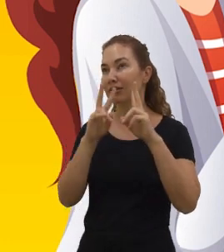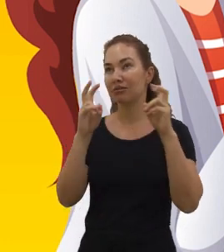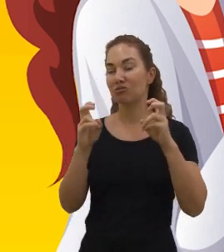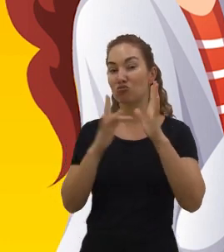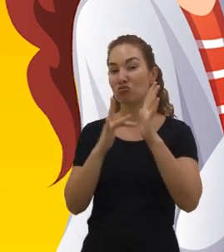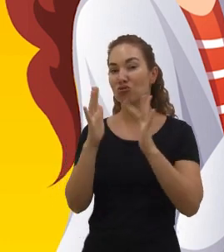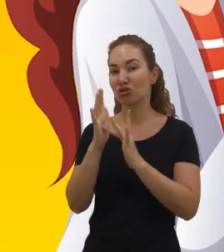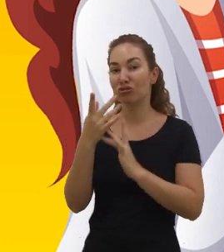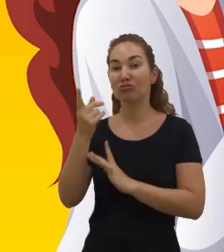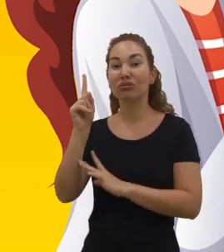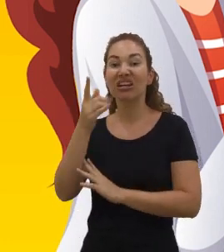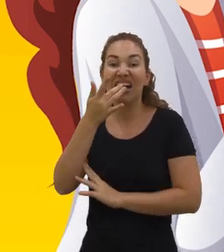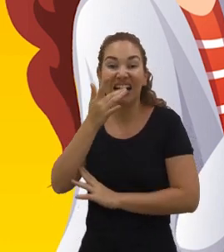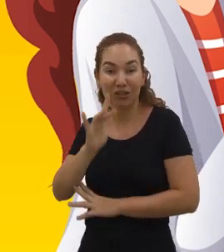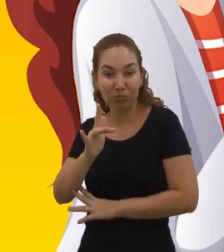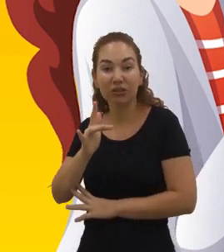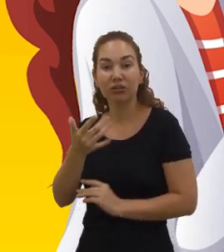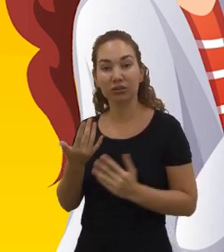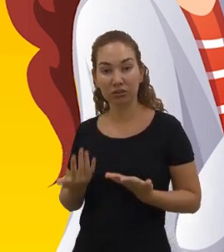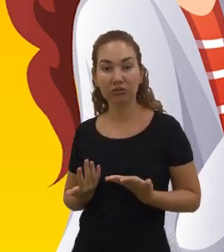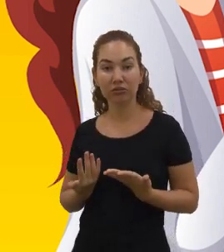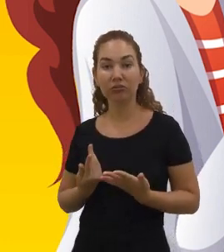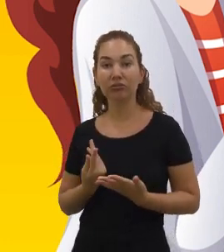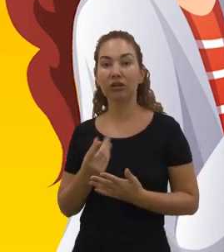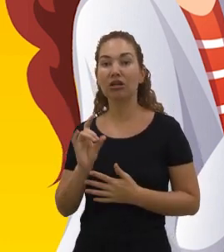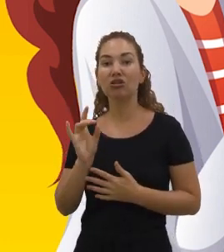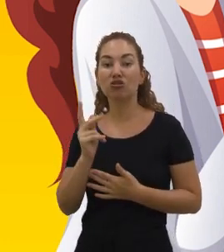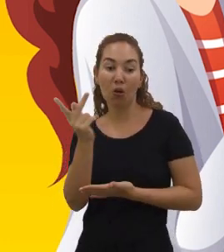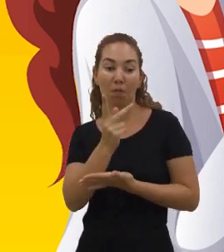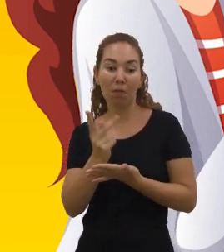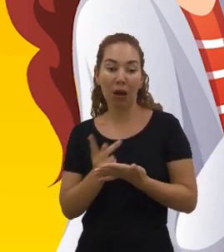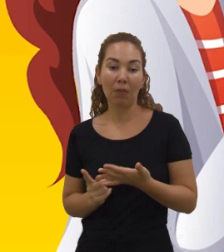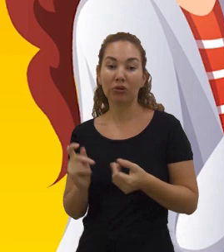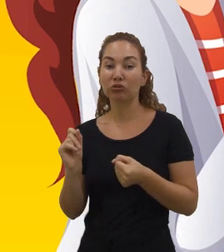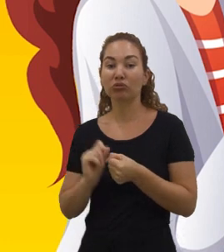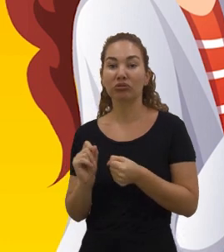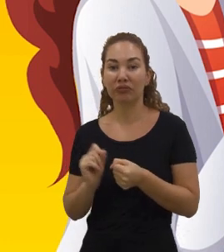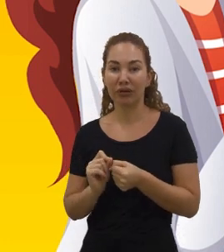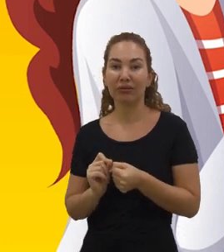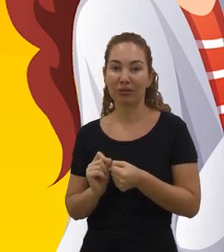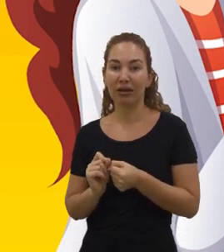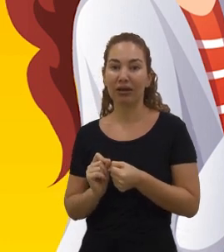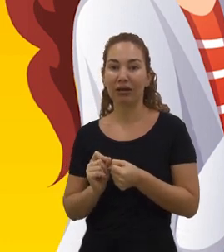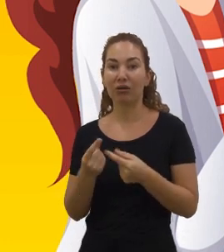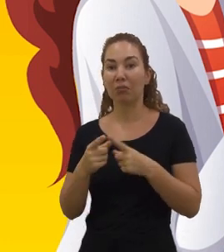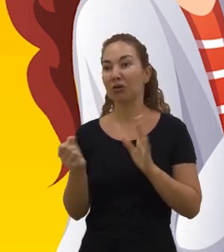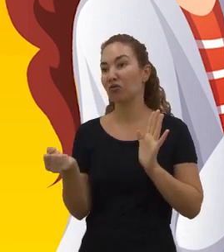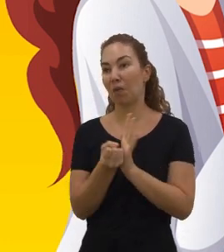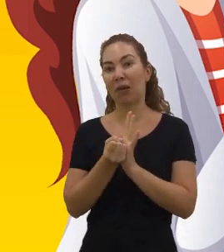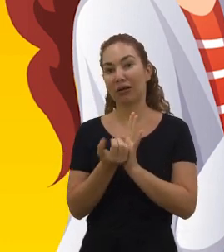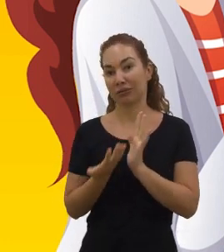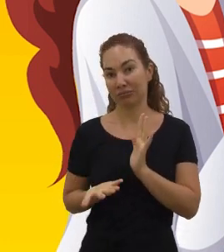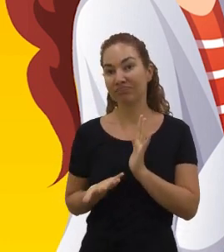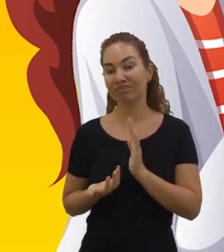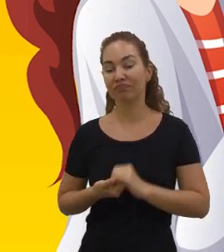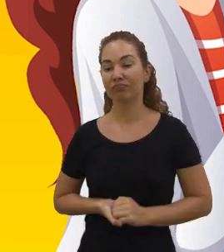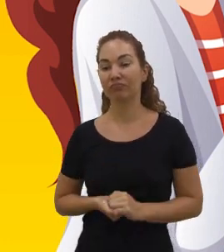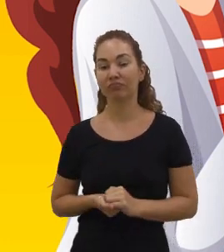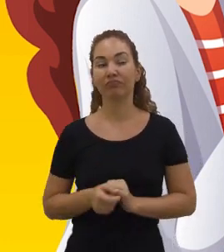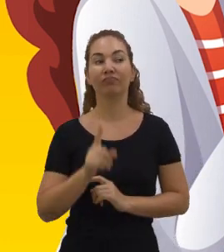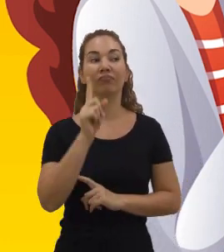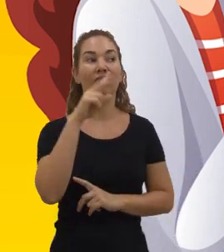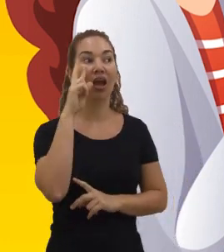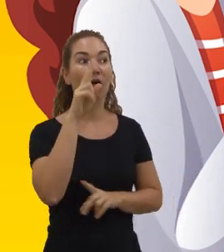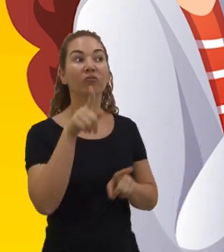Sobre ele não ser branco, que na verdade foi só uma pintura, que uma vez deduziram como ele era e botaram e ficou isso. Eu vi